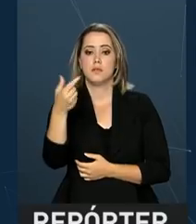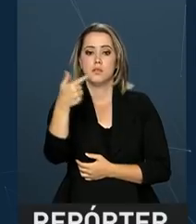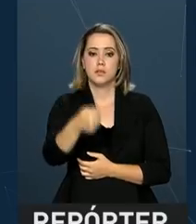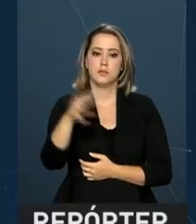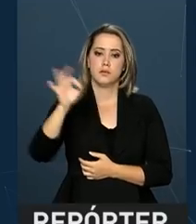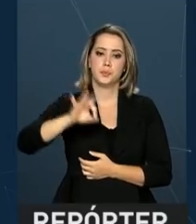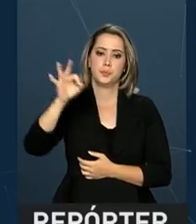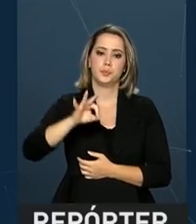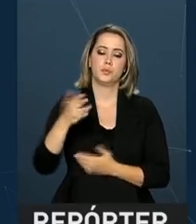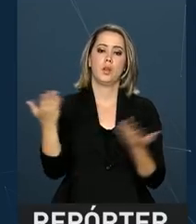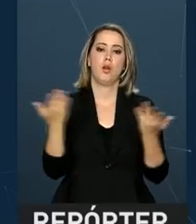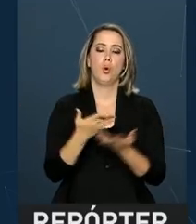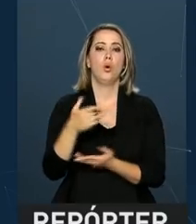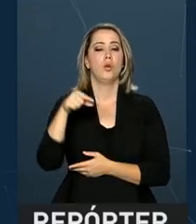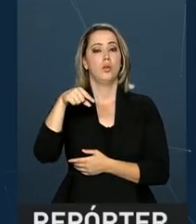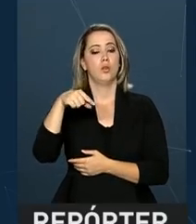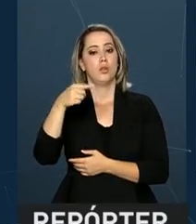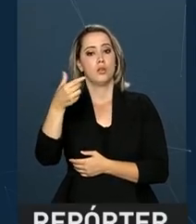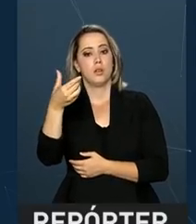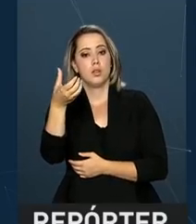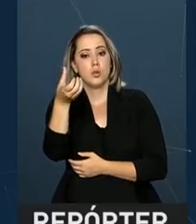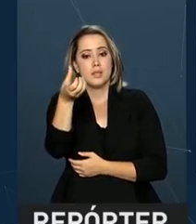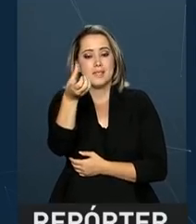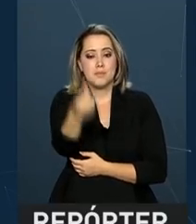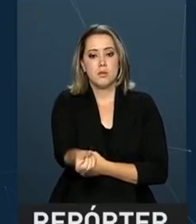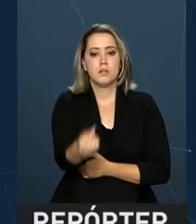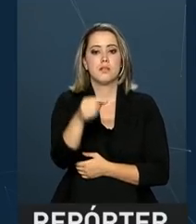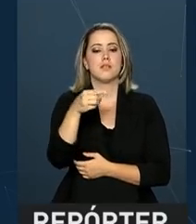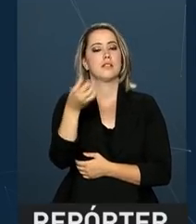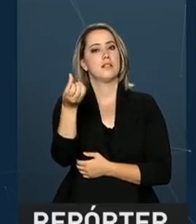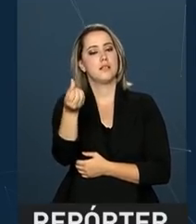10,67%, em 2016 ela encerrou o ano em